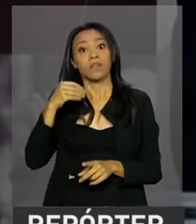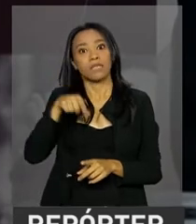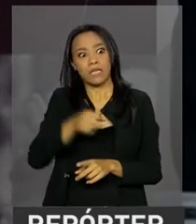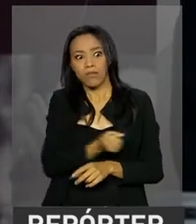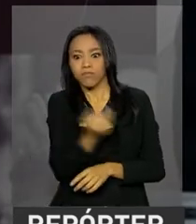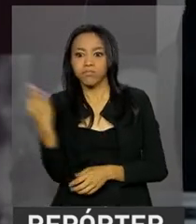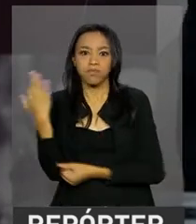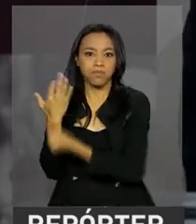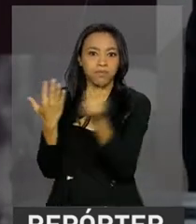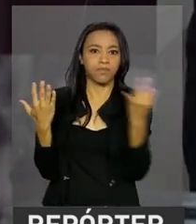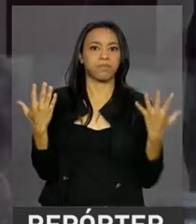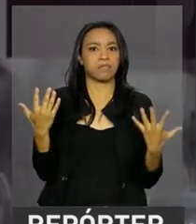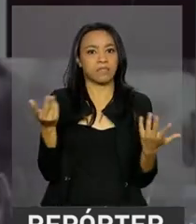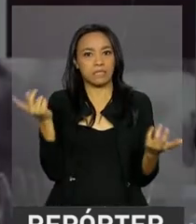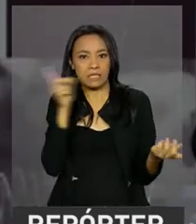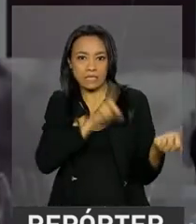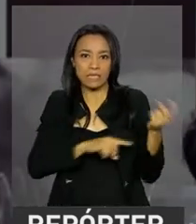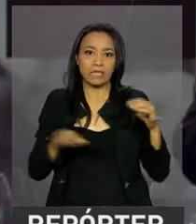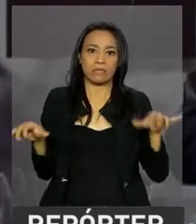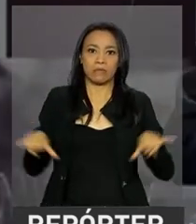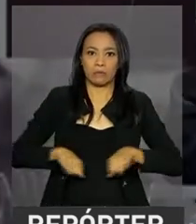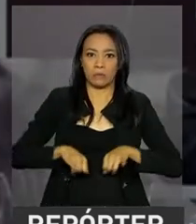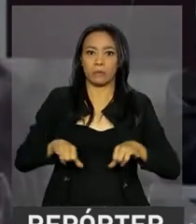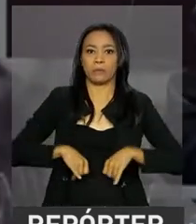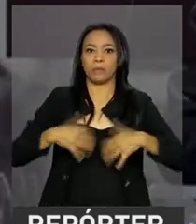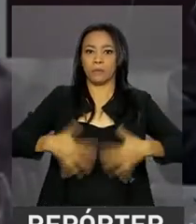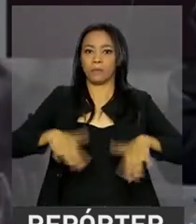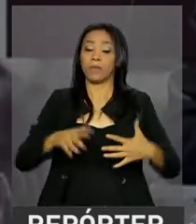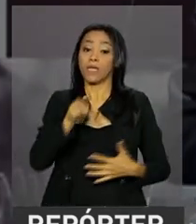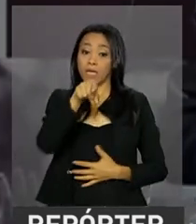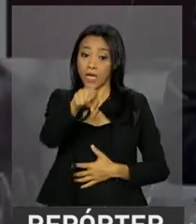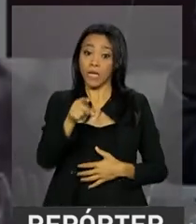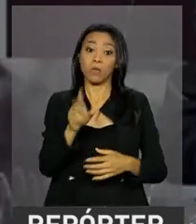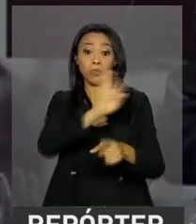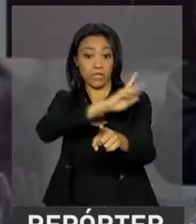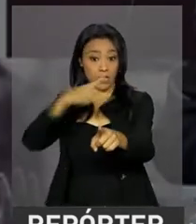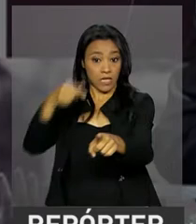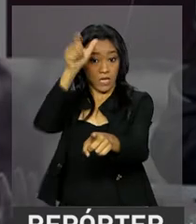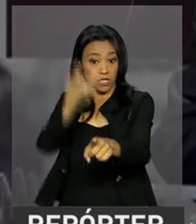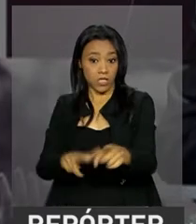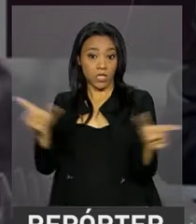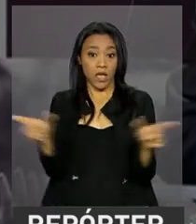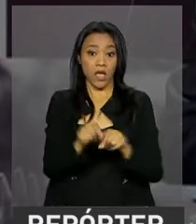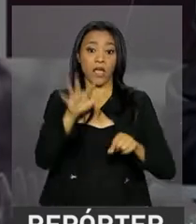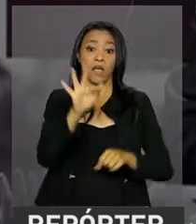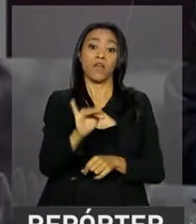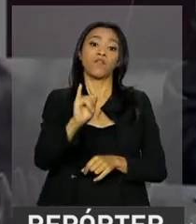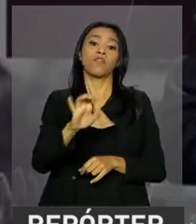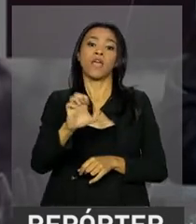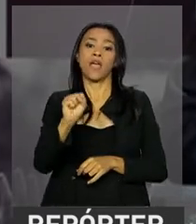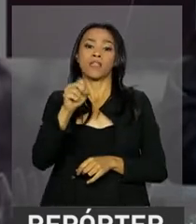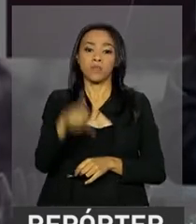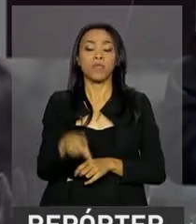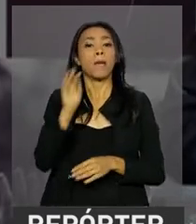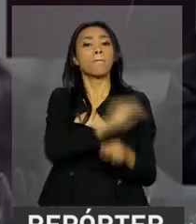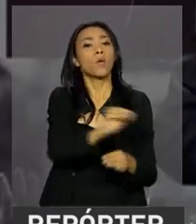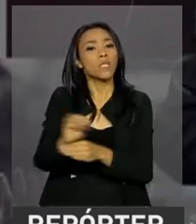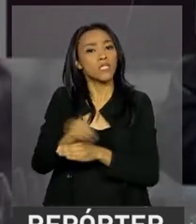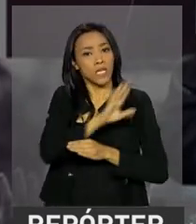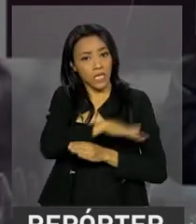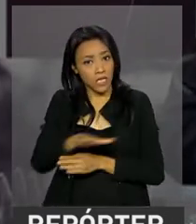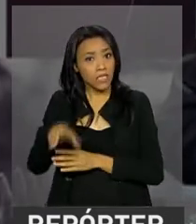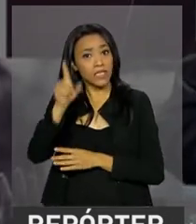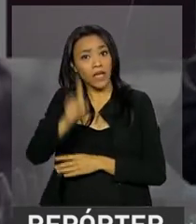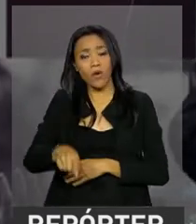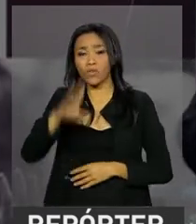situação de vulnerabilidade para o anfitrião do evento o presidente da fiesp paulo skaf a proteção das crianças deve ser tratada como fundamental